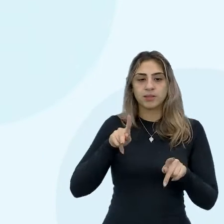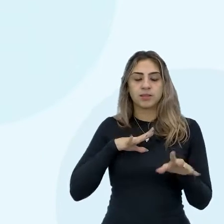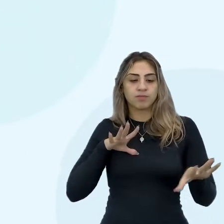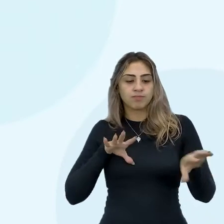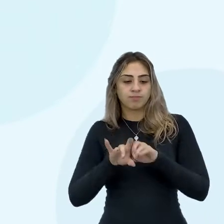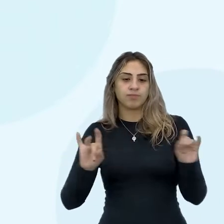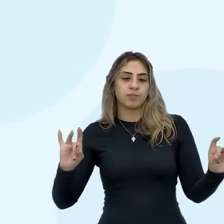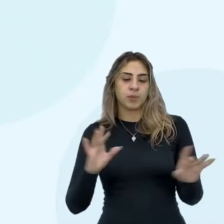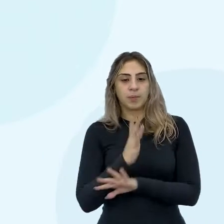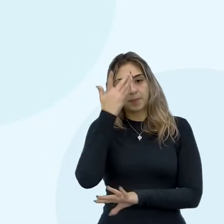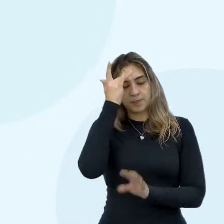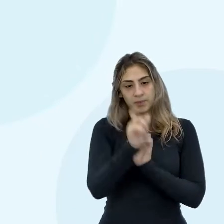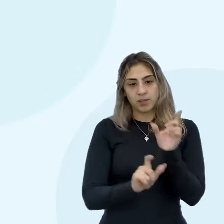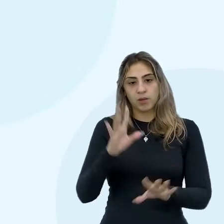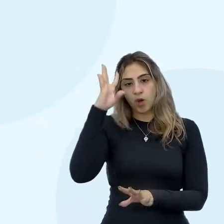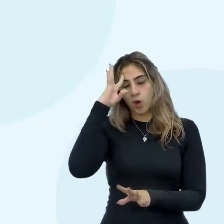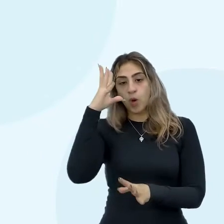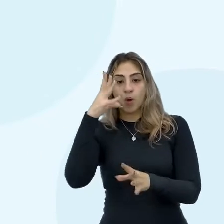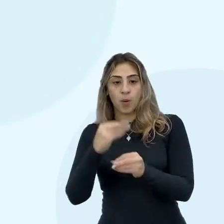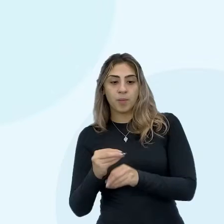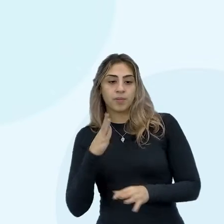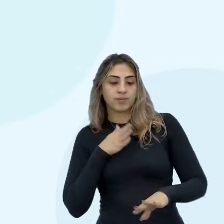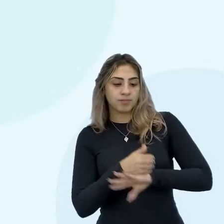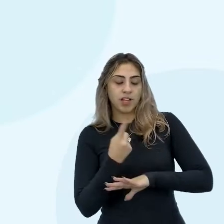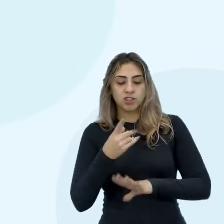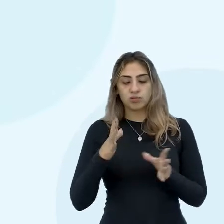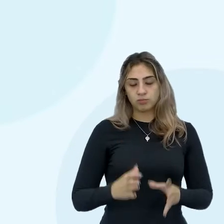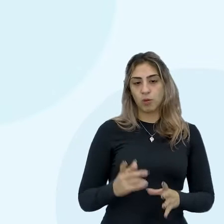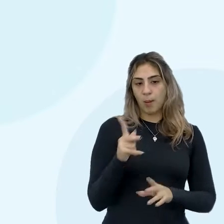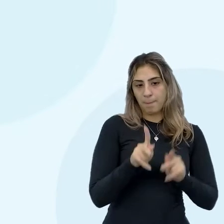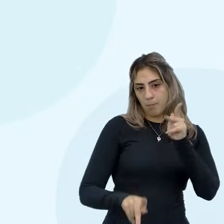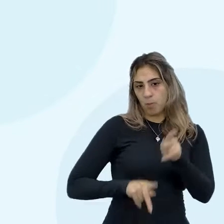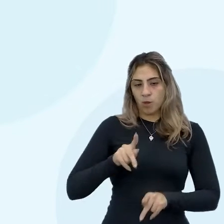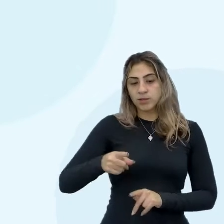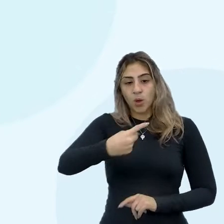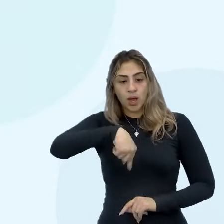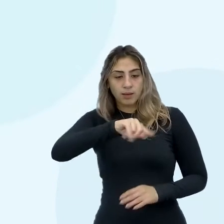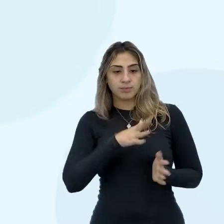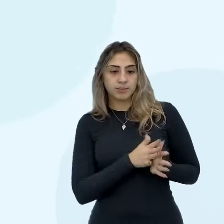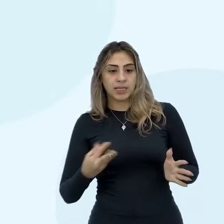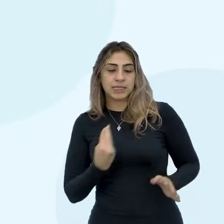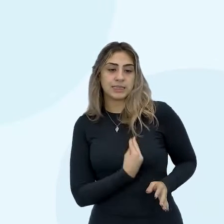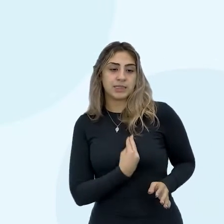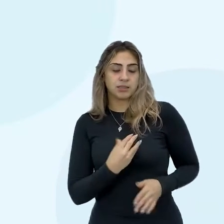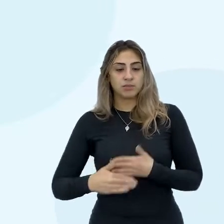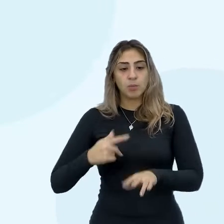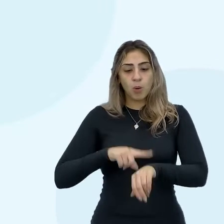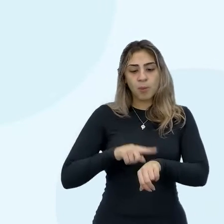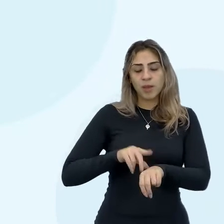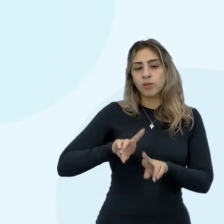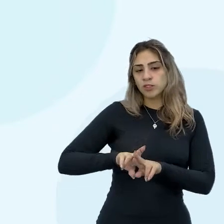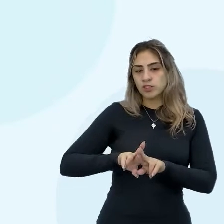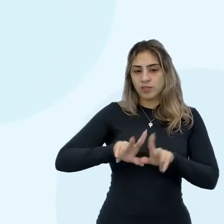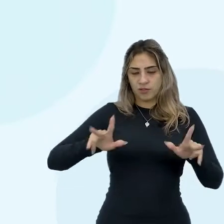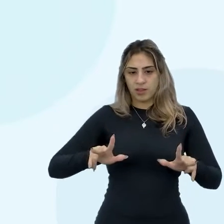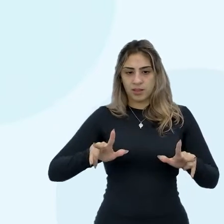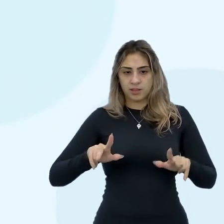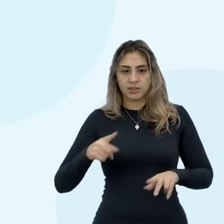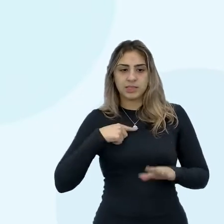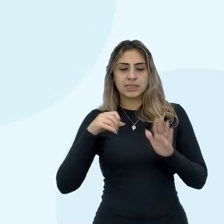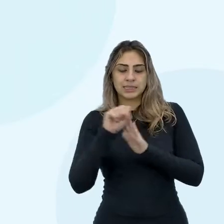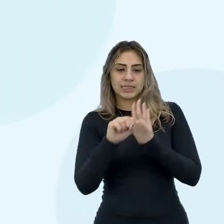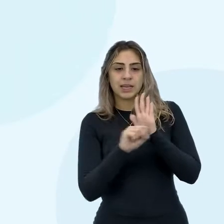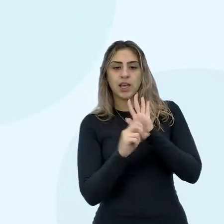por cidadãos que se compreendem como parte de uma nação. Eles passaram a existir em momentos diferentes, né?